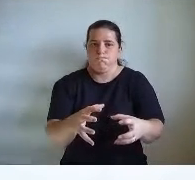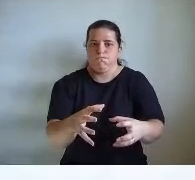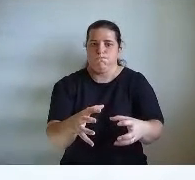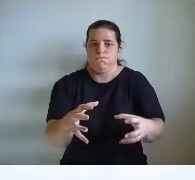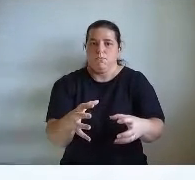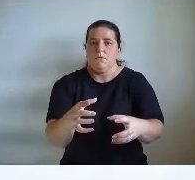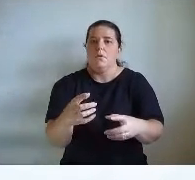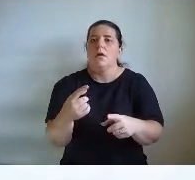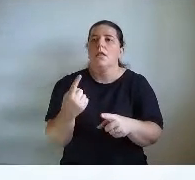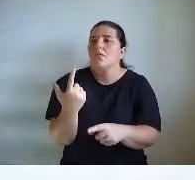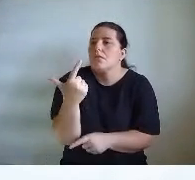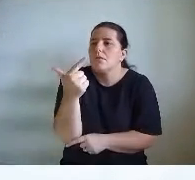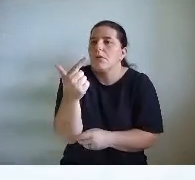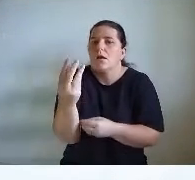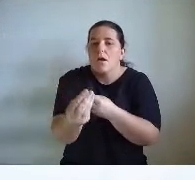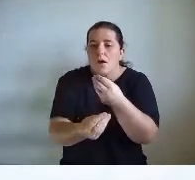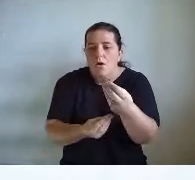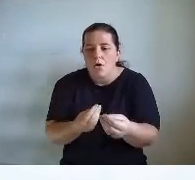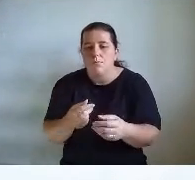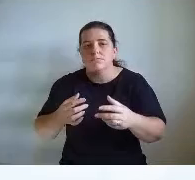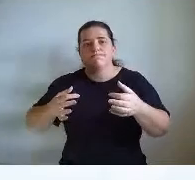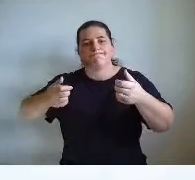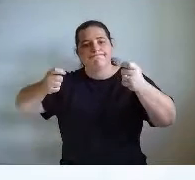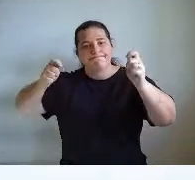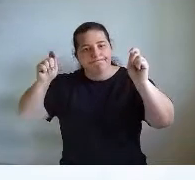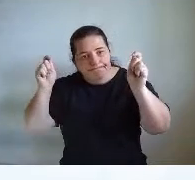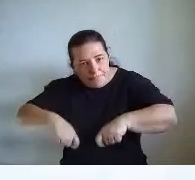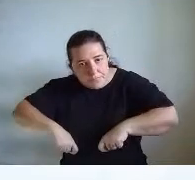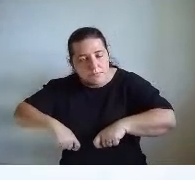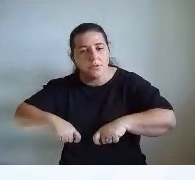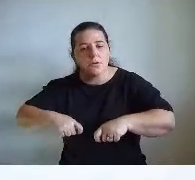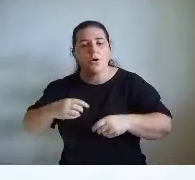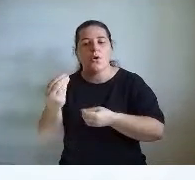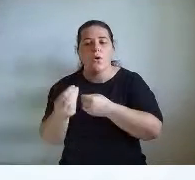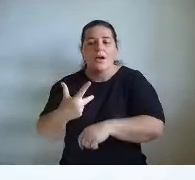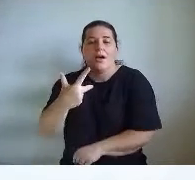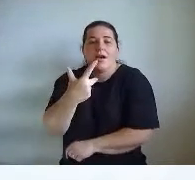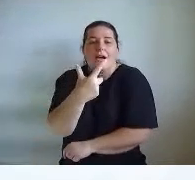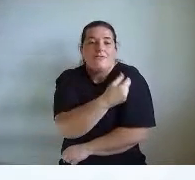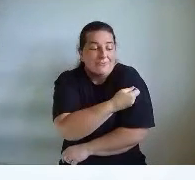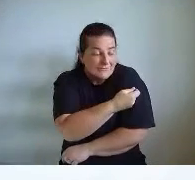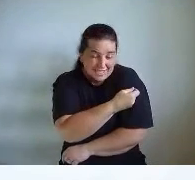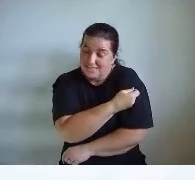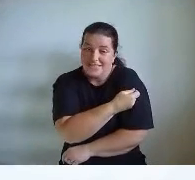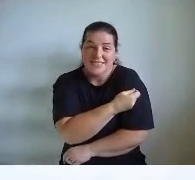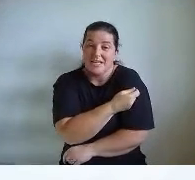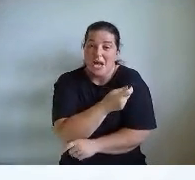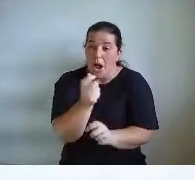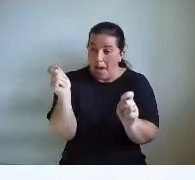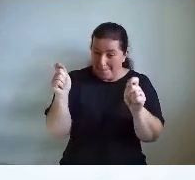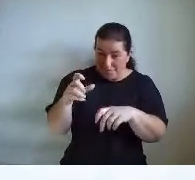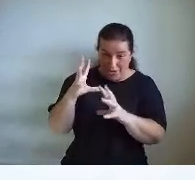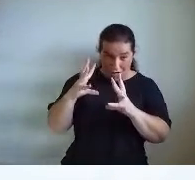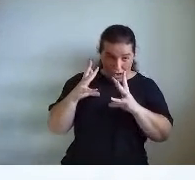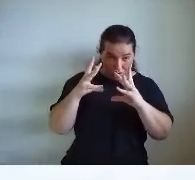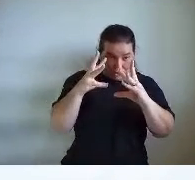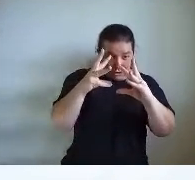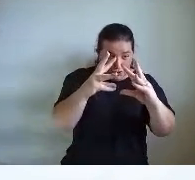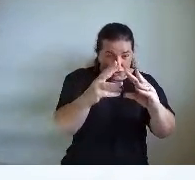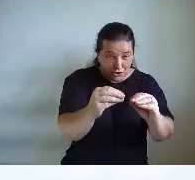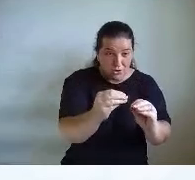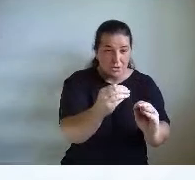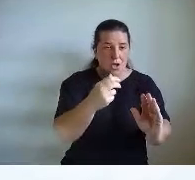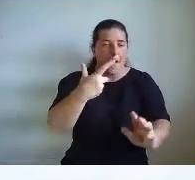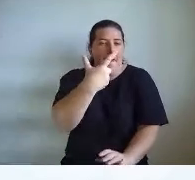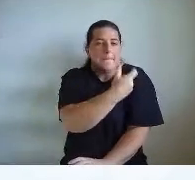efetivas, né? Enquanto a vacina não é possível, né, para todos e